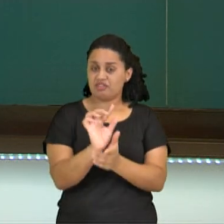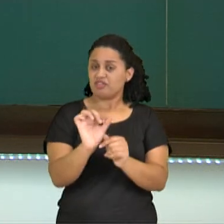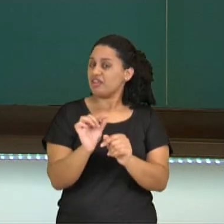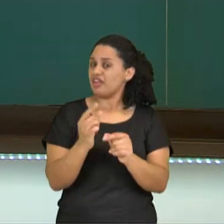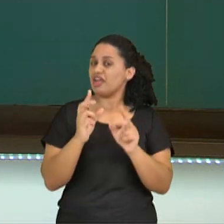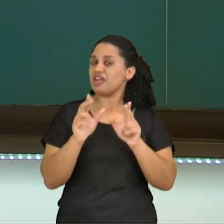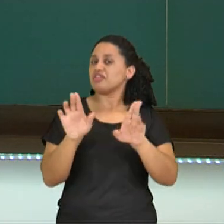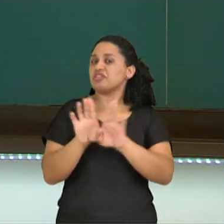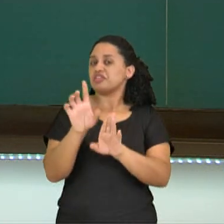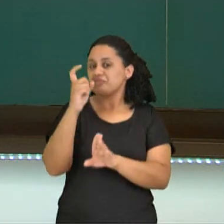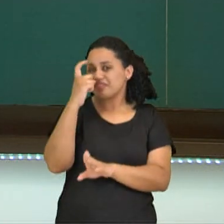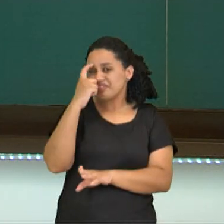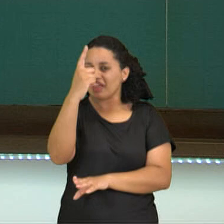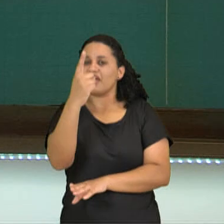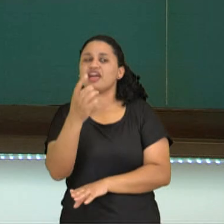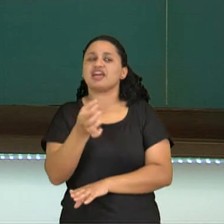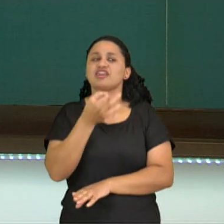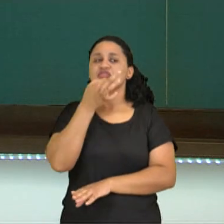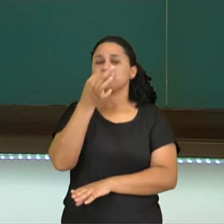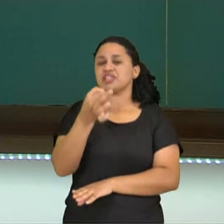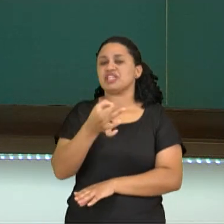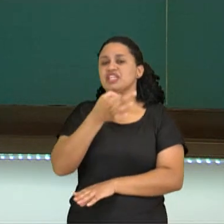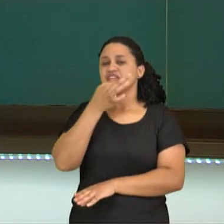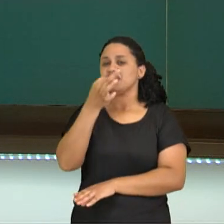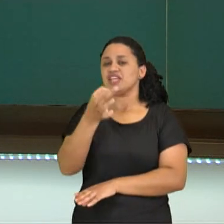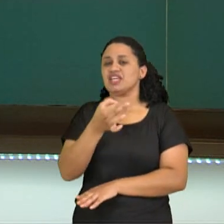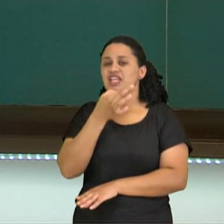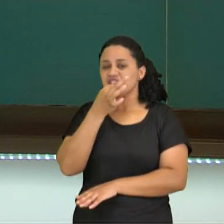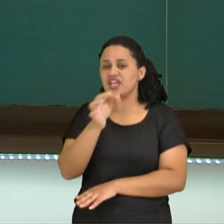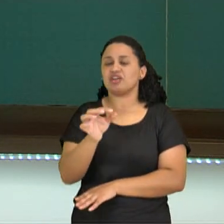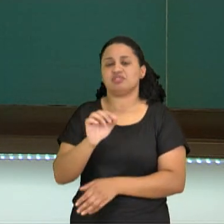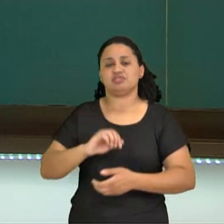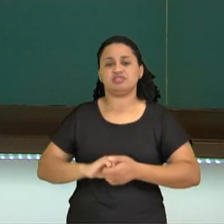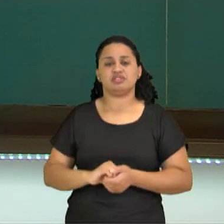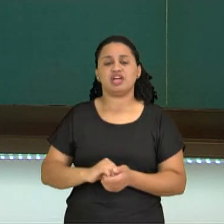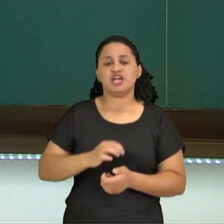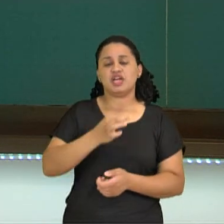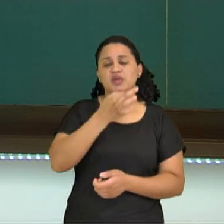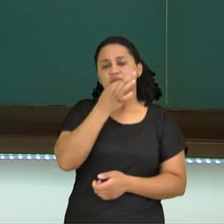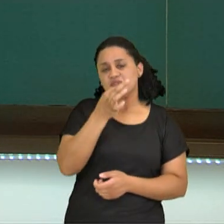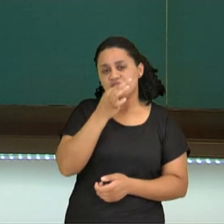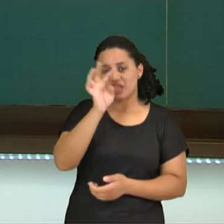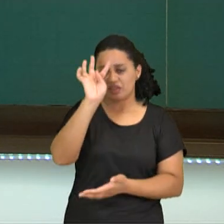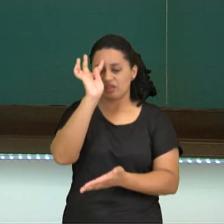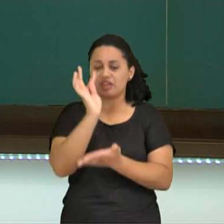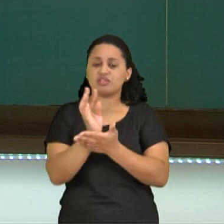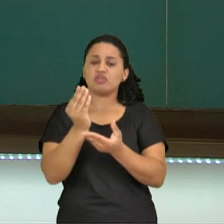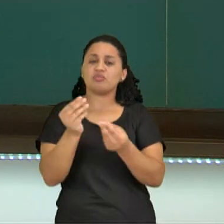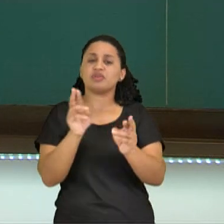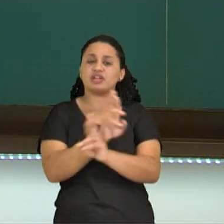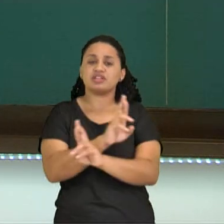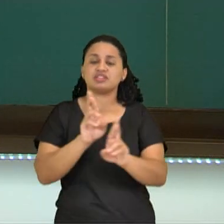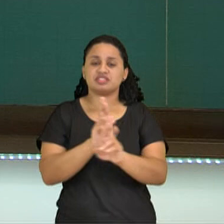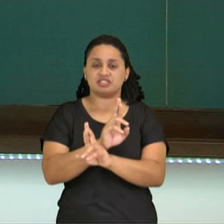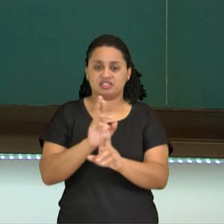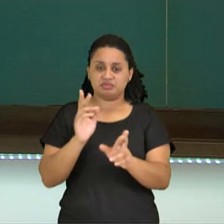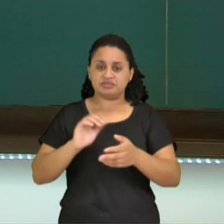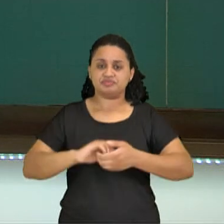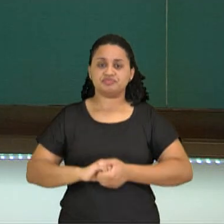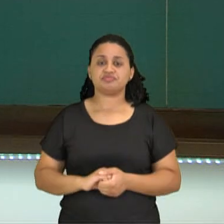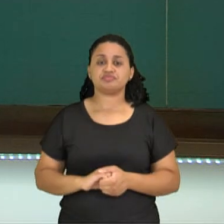né? Opinião. Então, opinião e tese é um relacionamento, tá? São intimamente